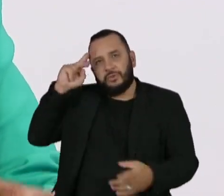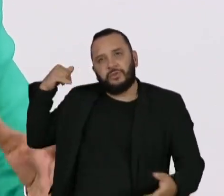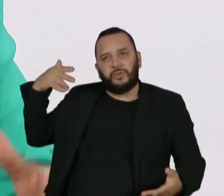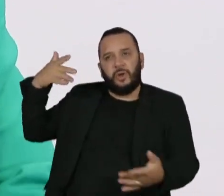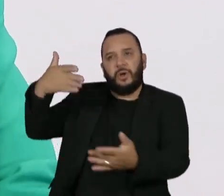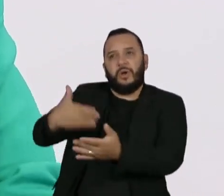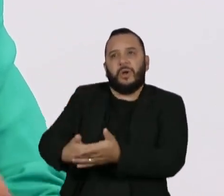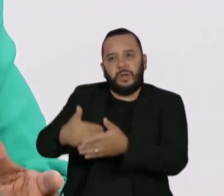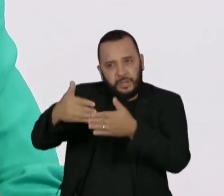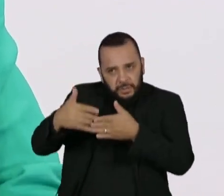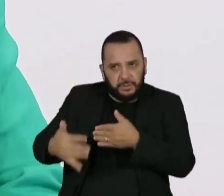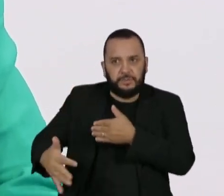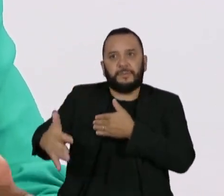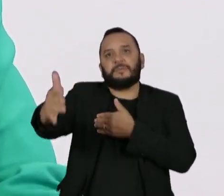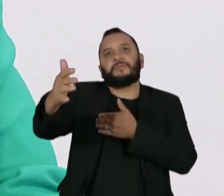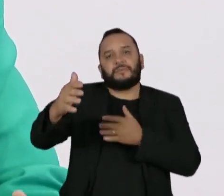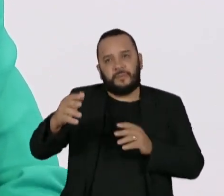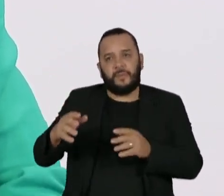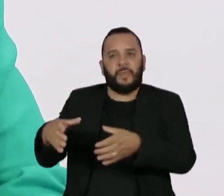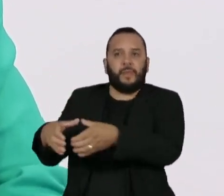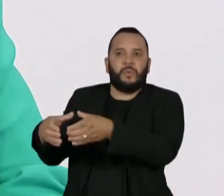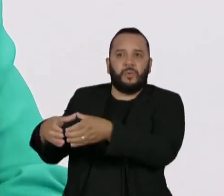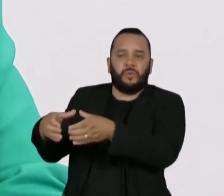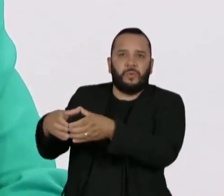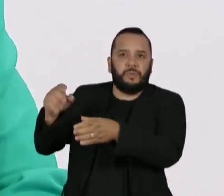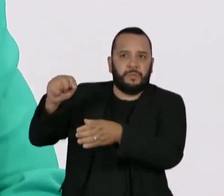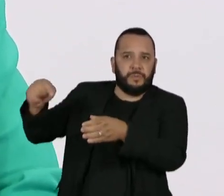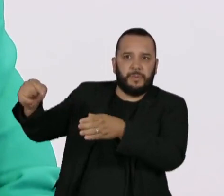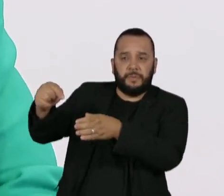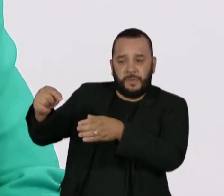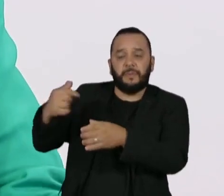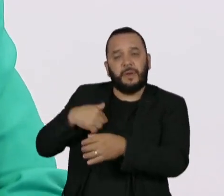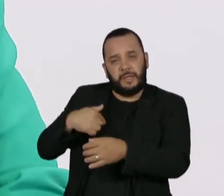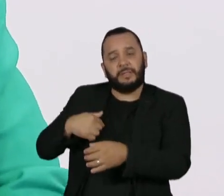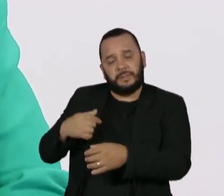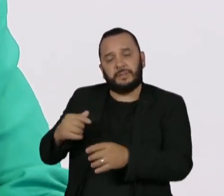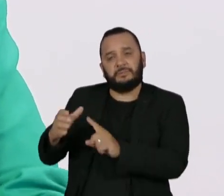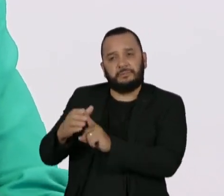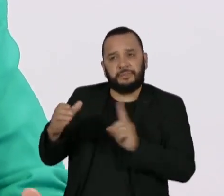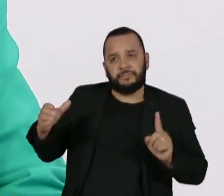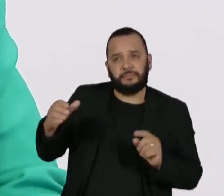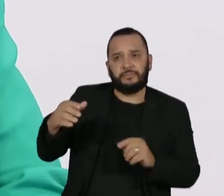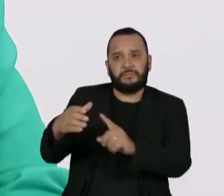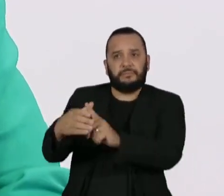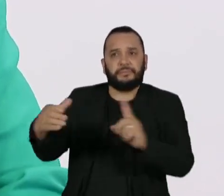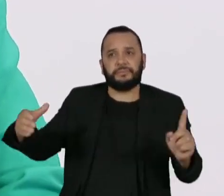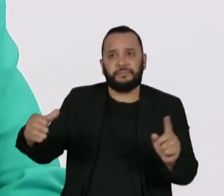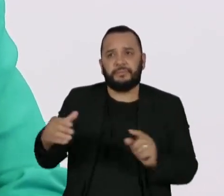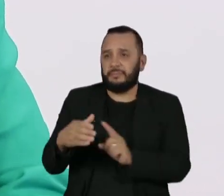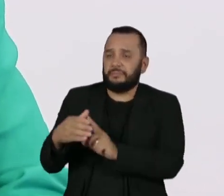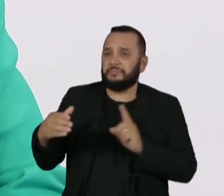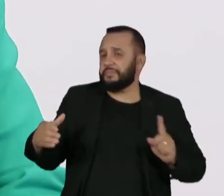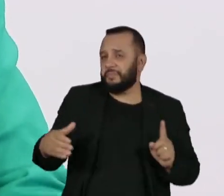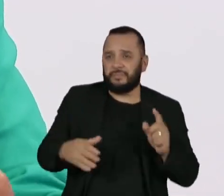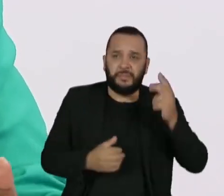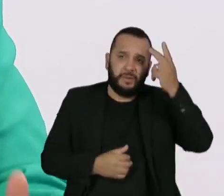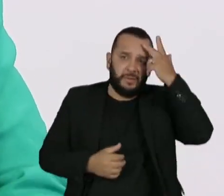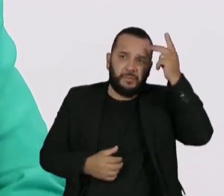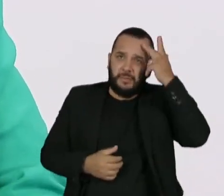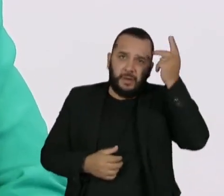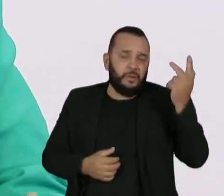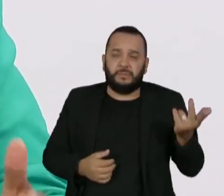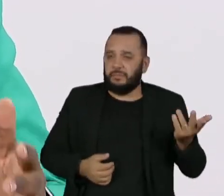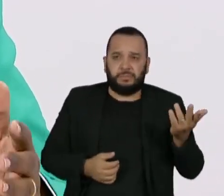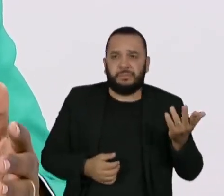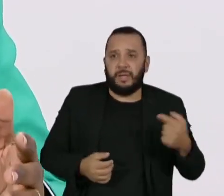mas, enquanto o grupo, a trajetória, tanto minha quanto do Thiaguinho e do Pinha naquele momento, tinha parado. Por